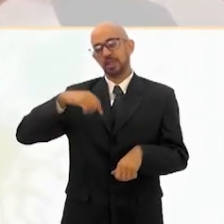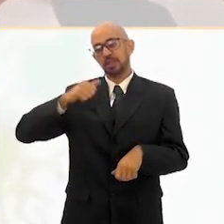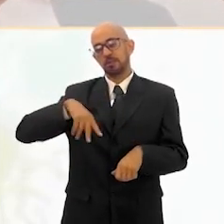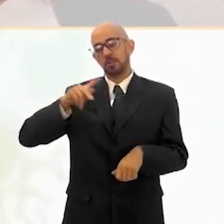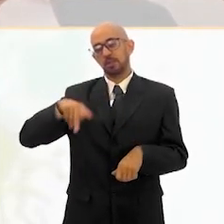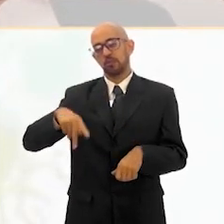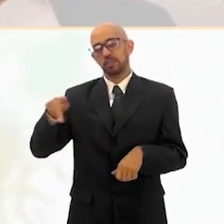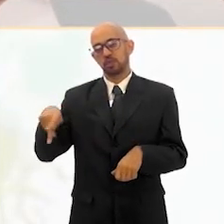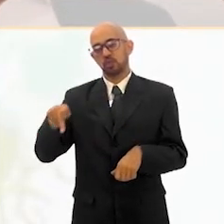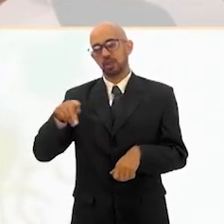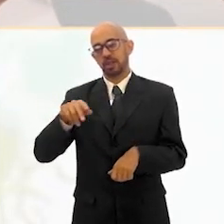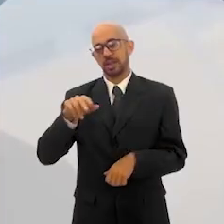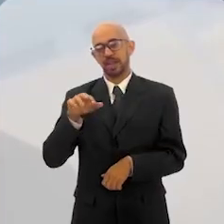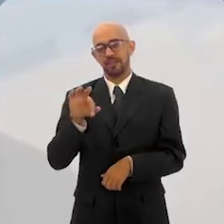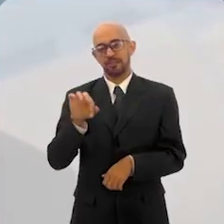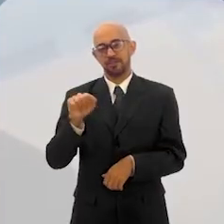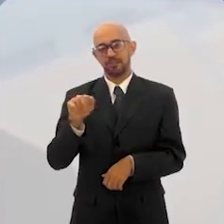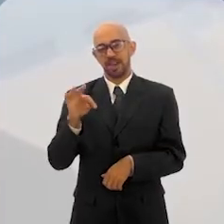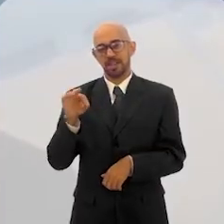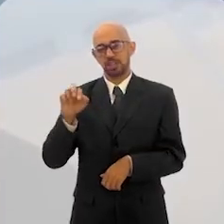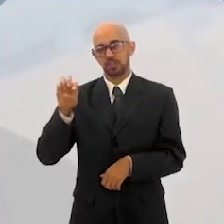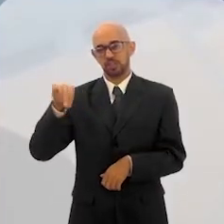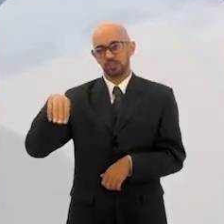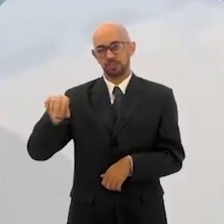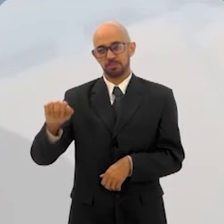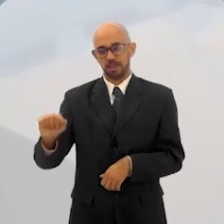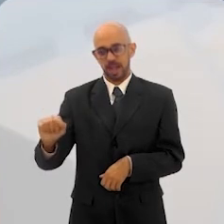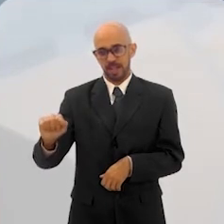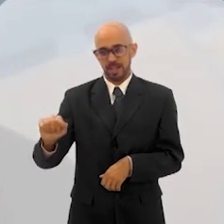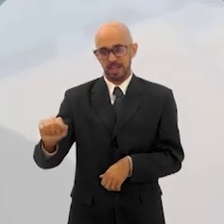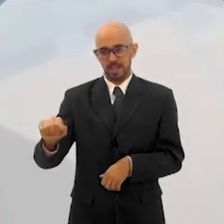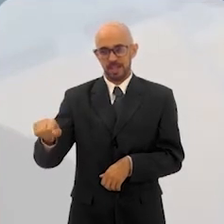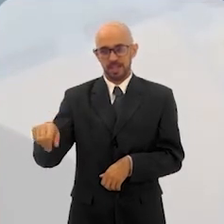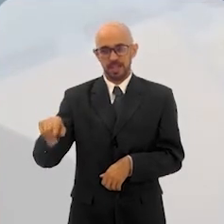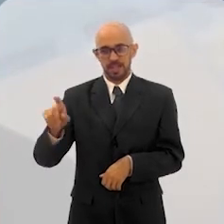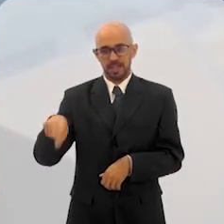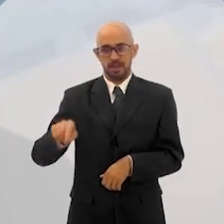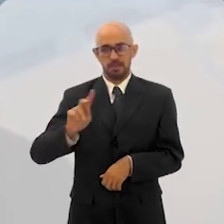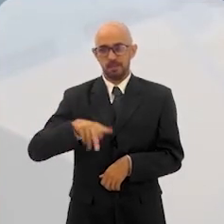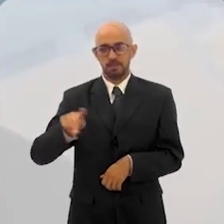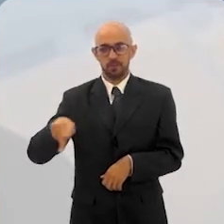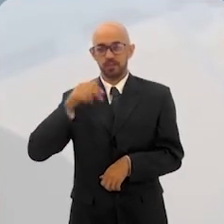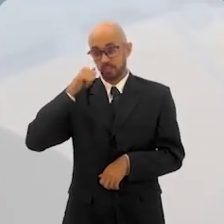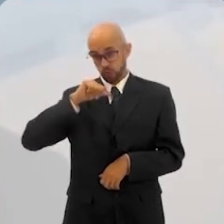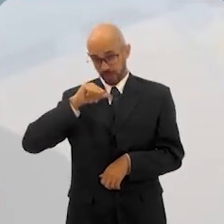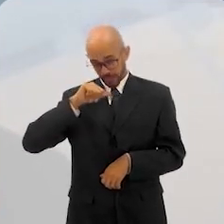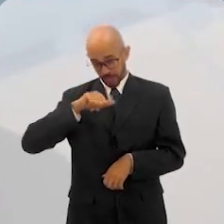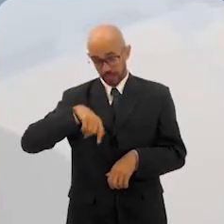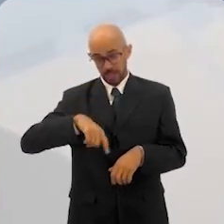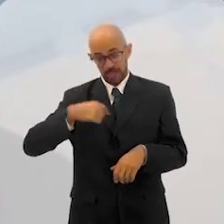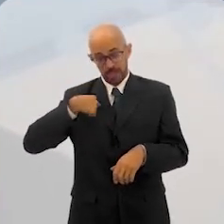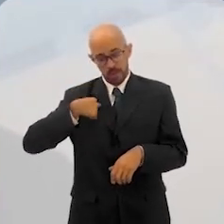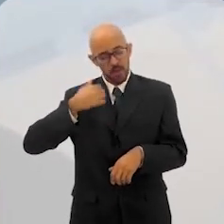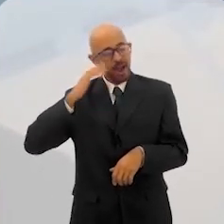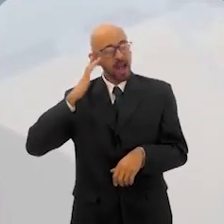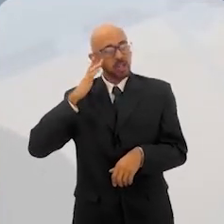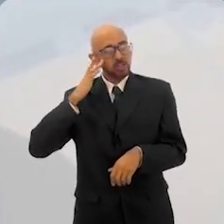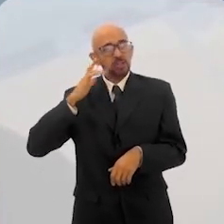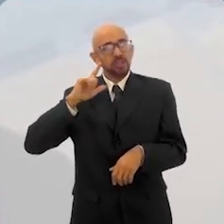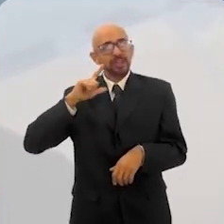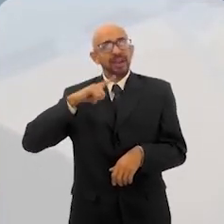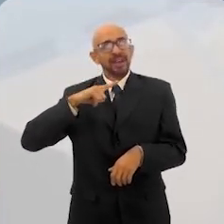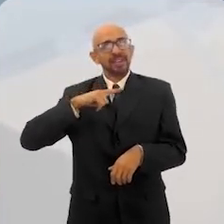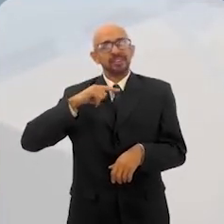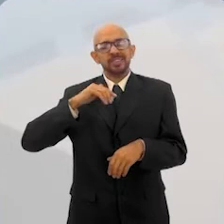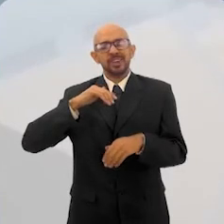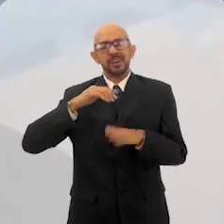infância que foi a Fátima, que foi uma professora. Que eu acho que ela tinha